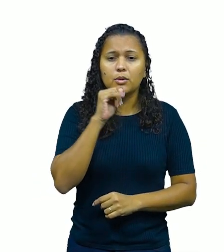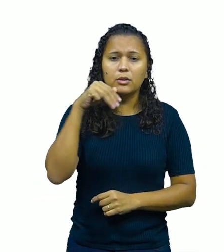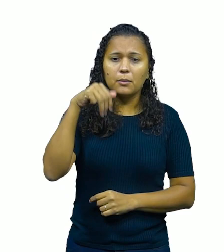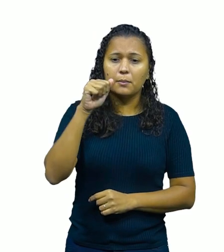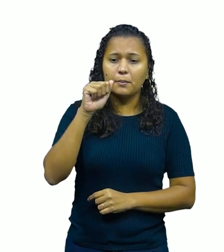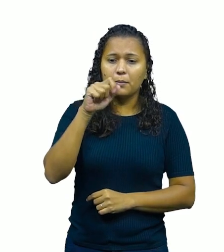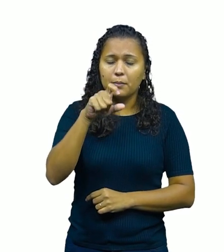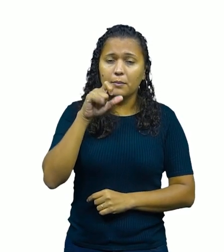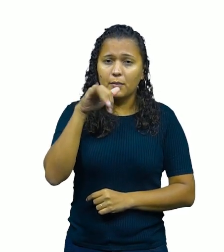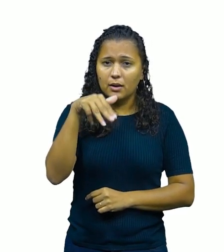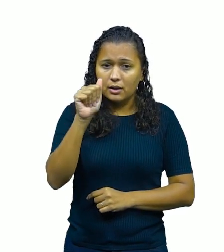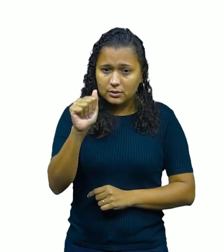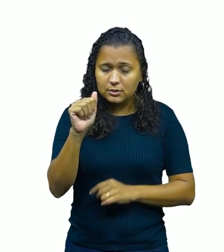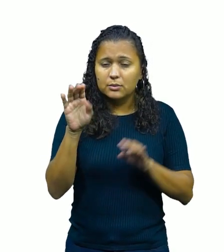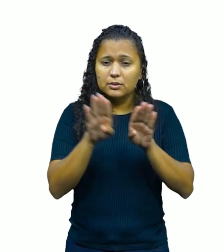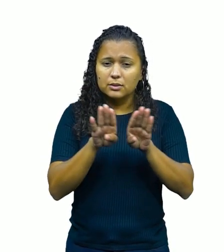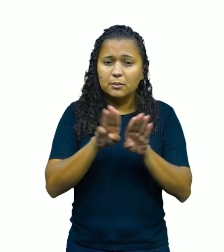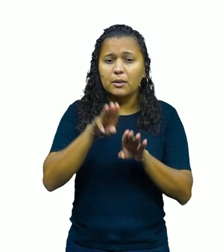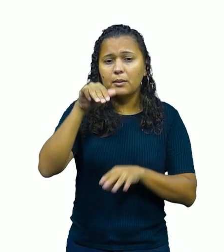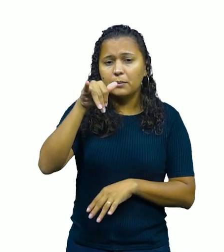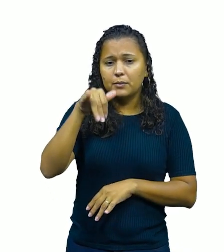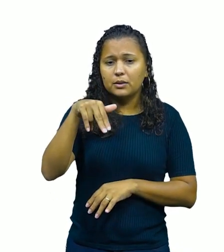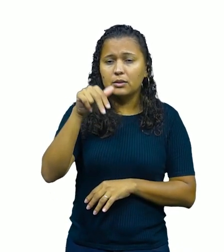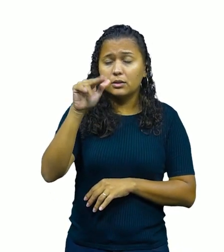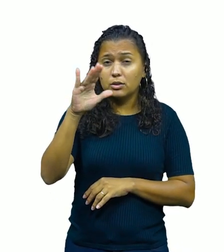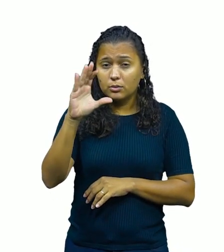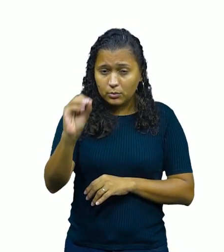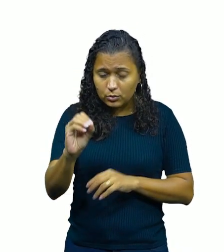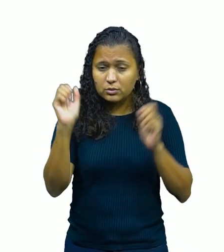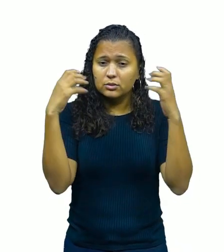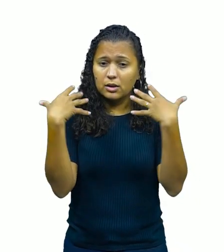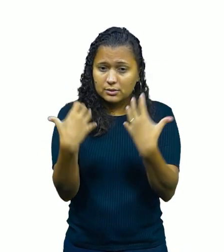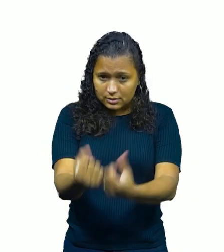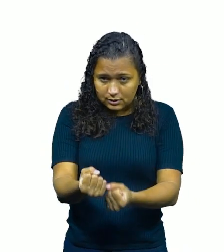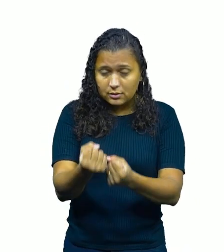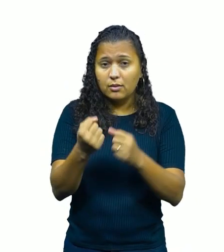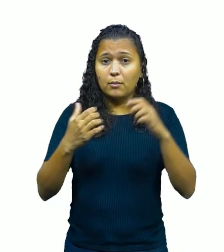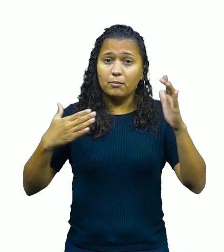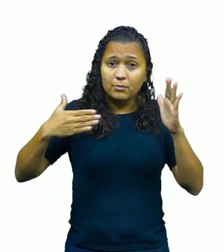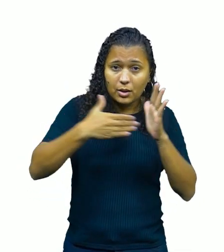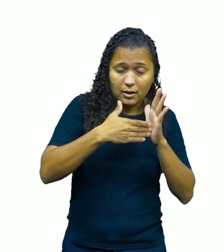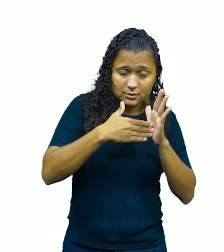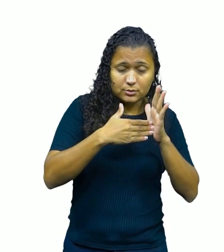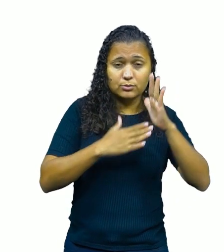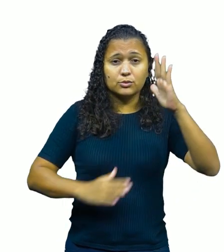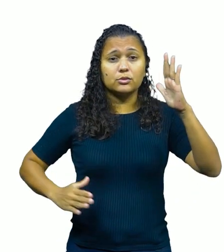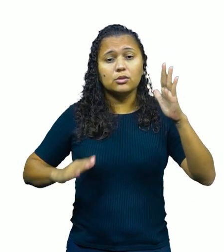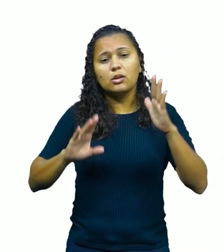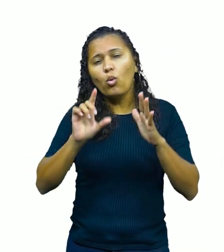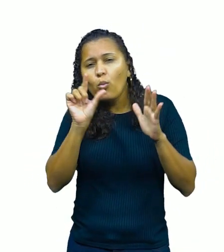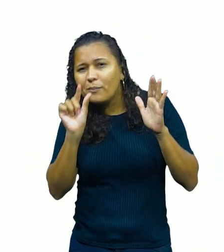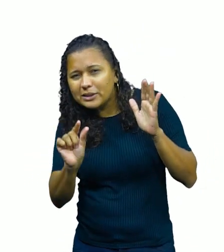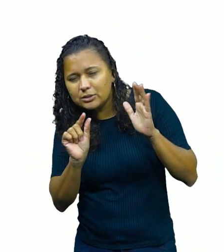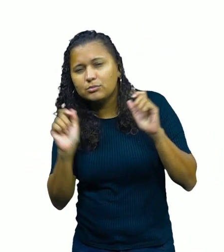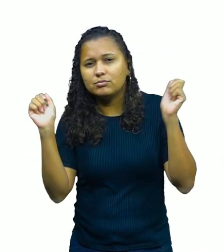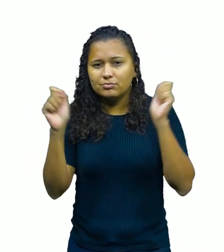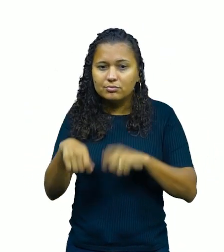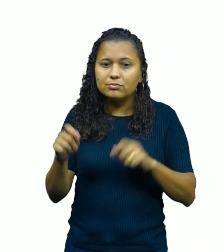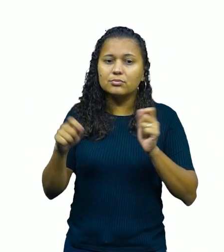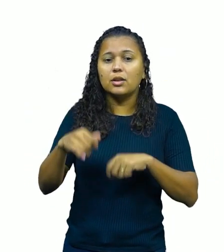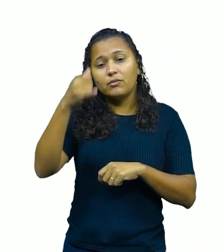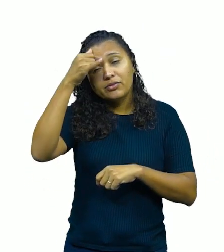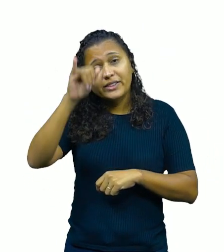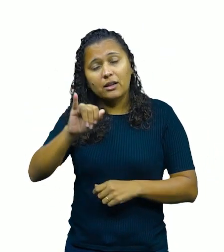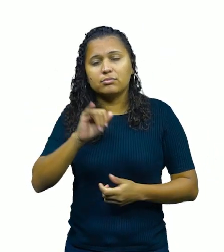e a mínima de uma dimensão nominal. Então, é o máximo que você pode atingir e o mínimo que você deve